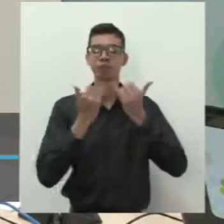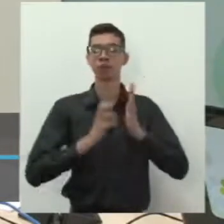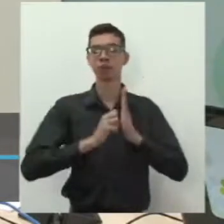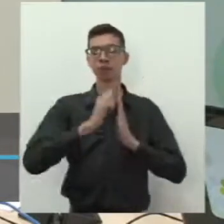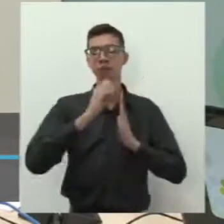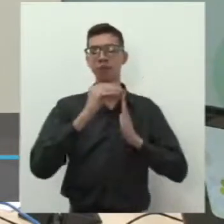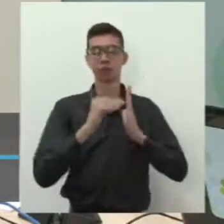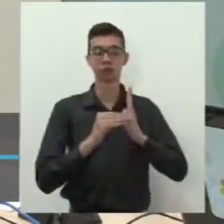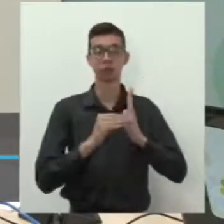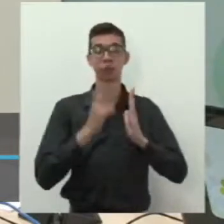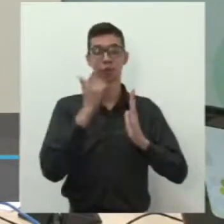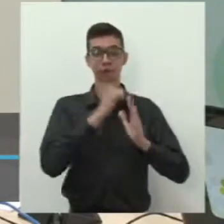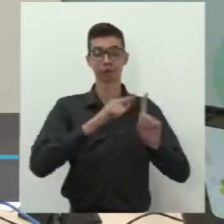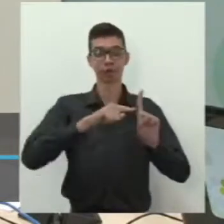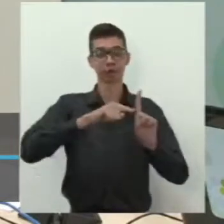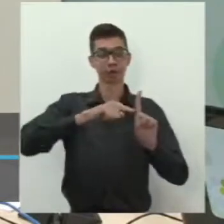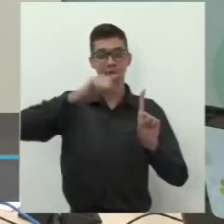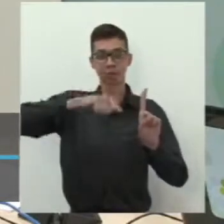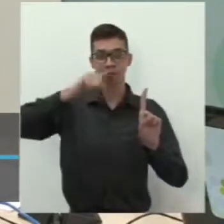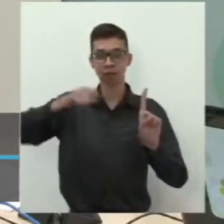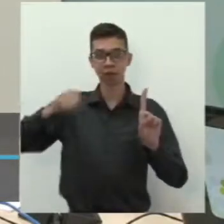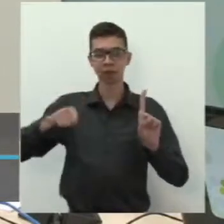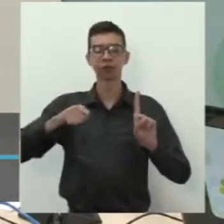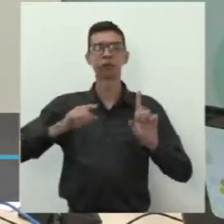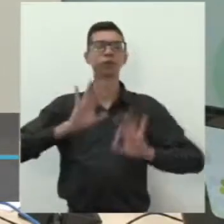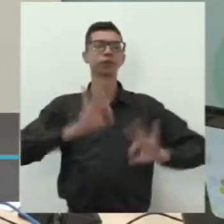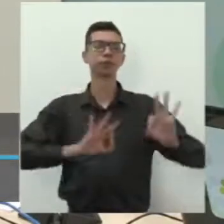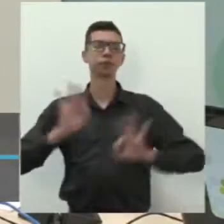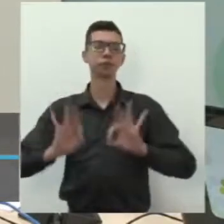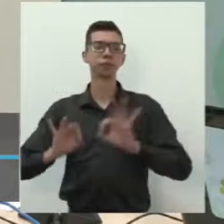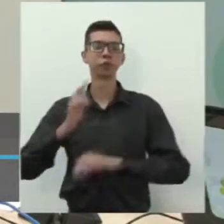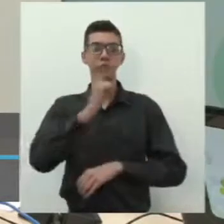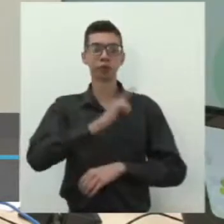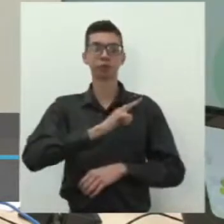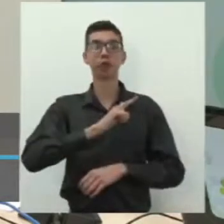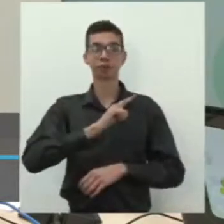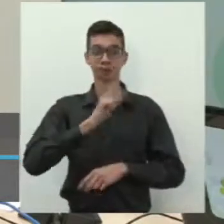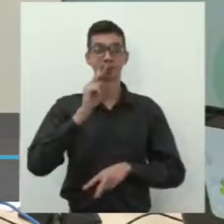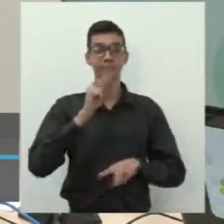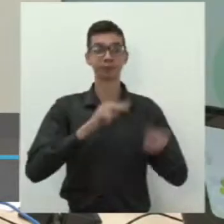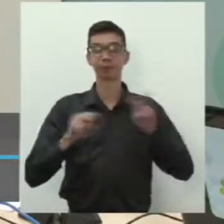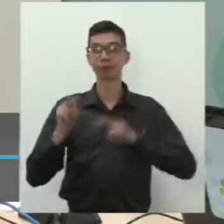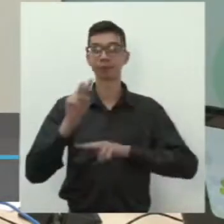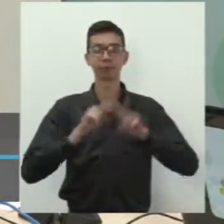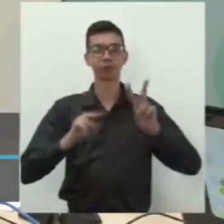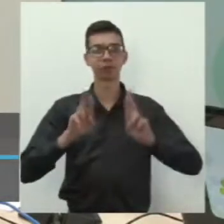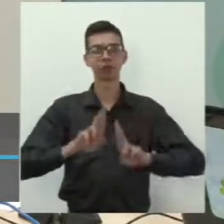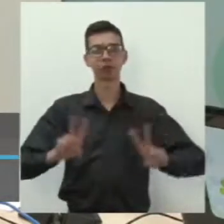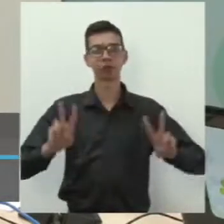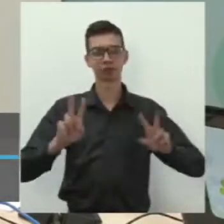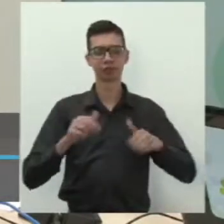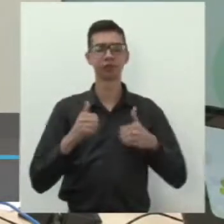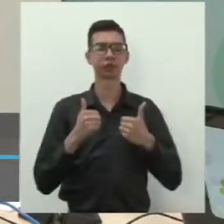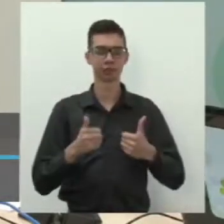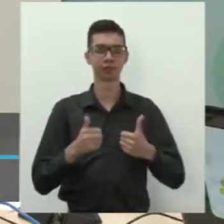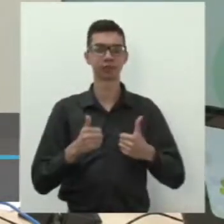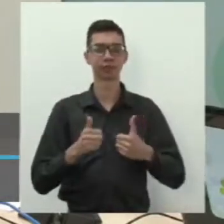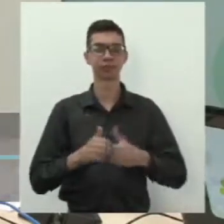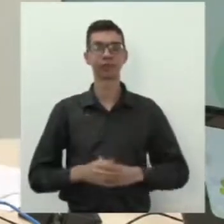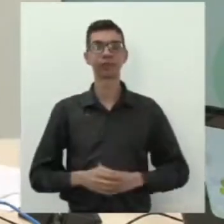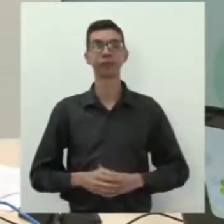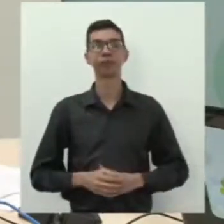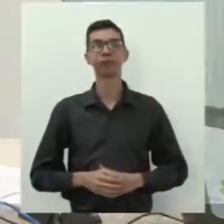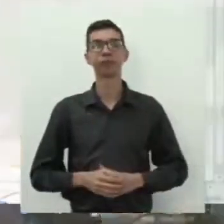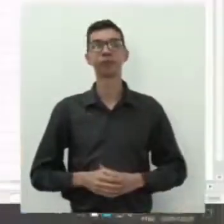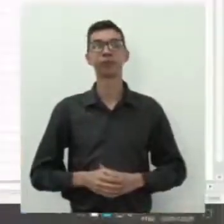aqui, a gente consegue então visualizar os dados de uma maneira diferente, tá? Então vamos voltar